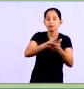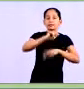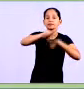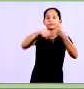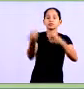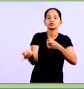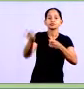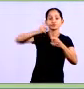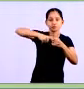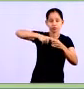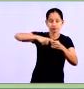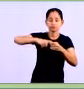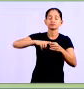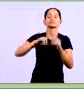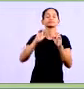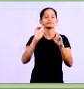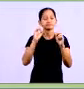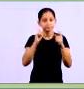ICMS a